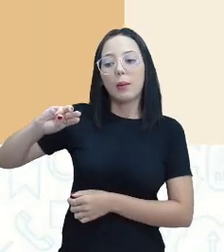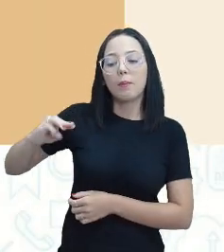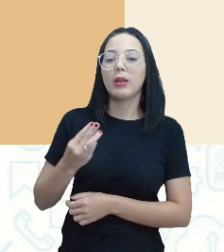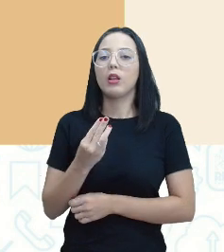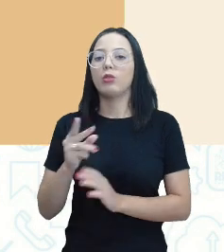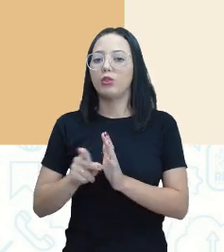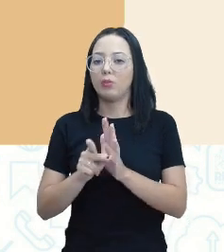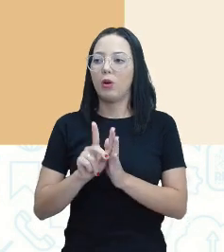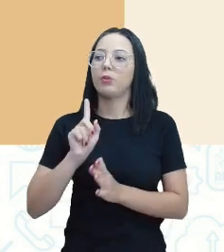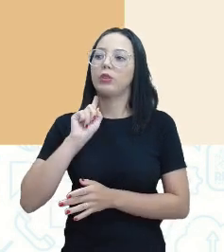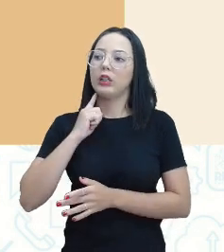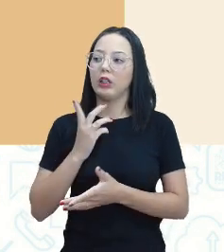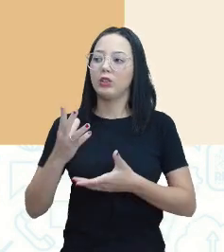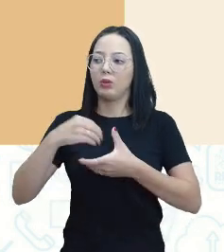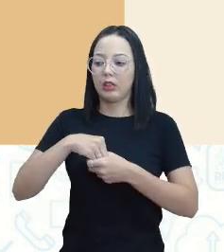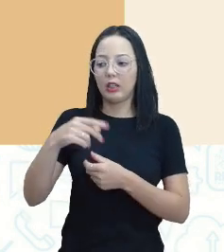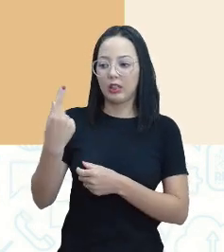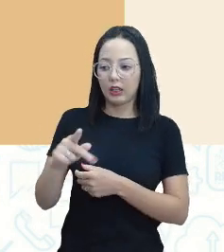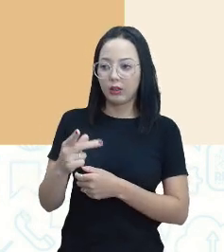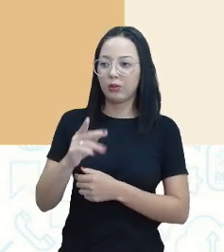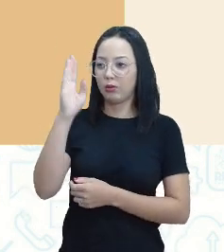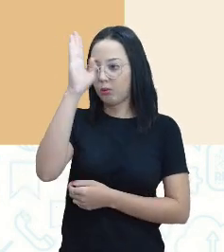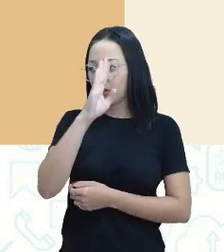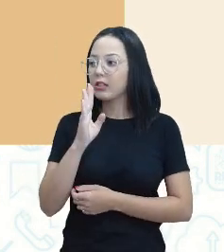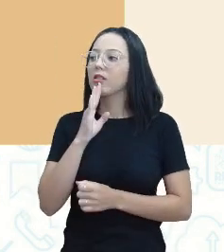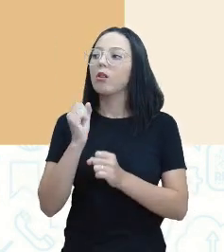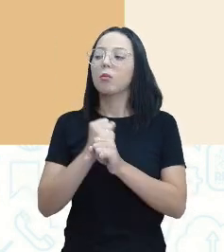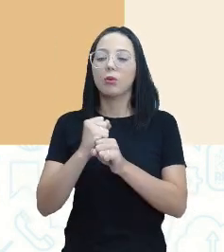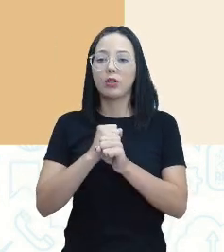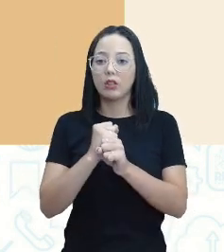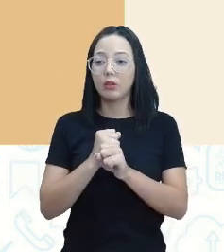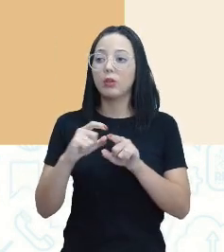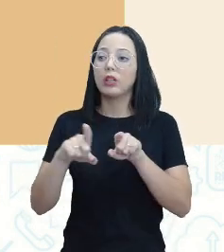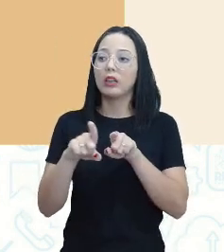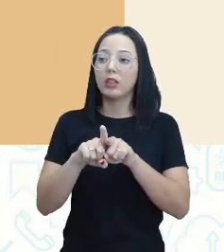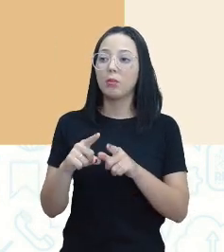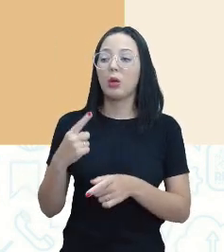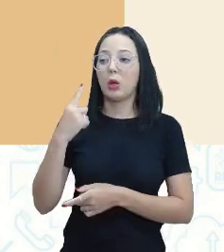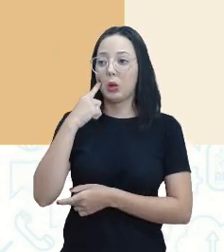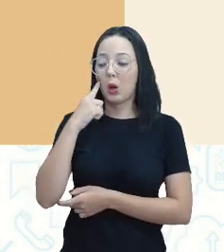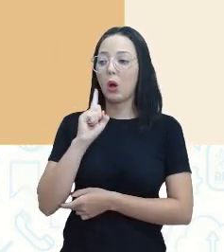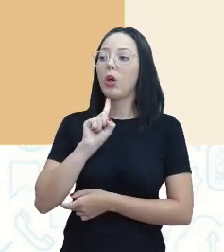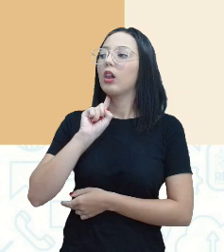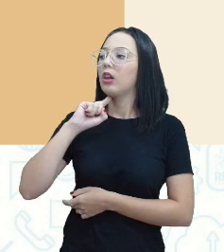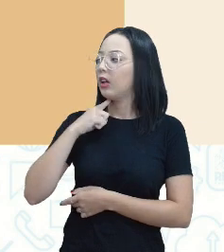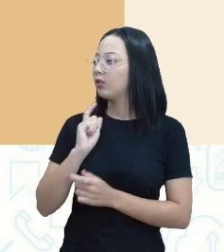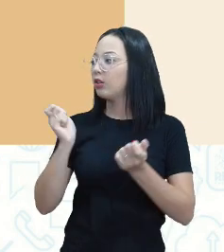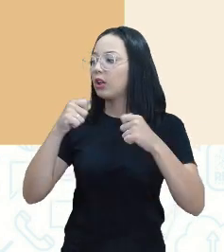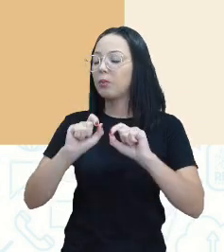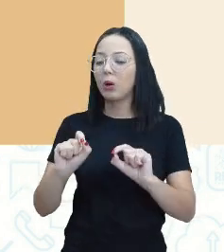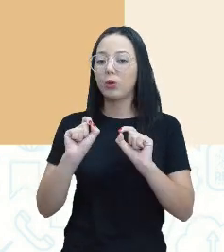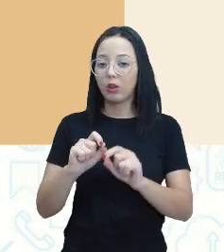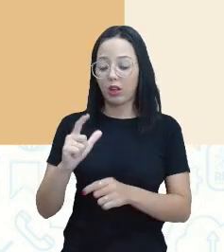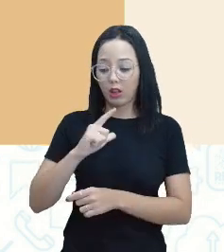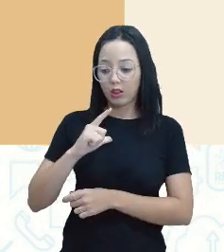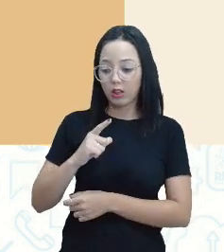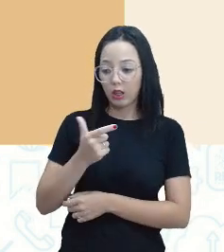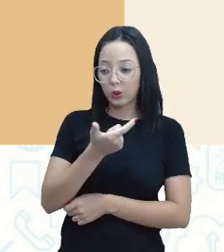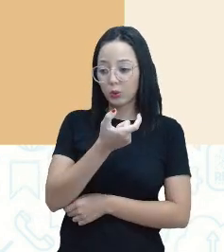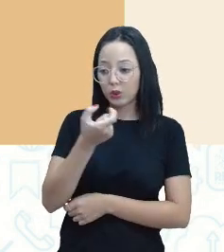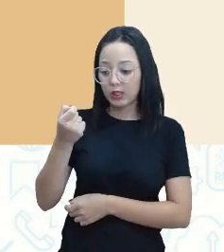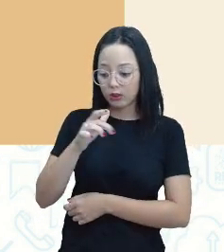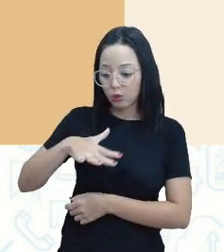de resíduos no Brasil por ano, e tanto lixo, tanto lixo que poderia encher 200